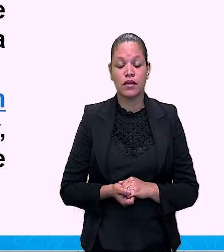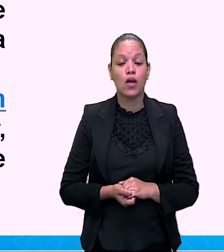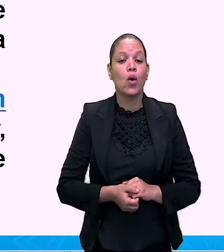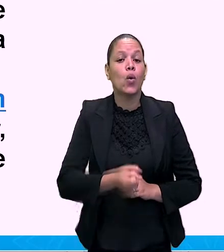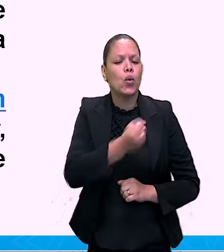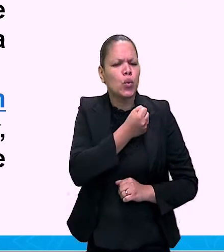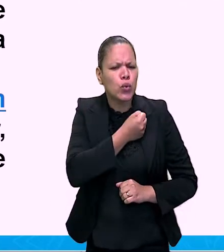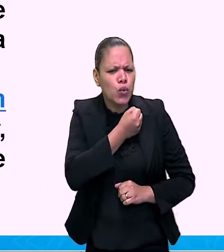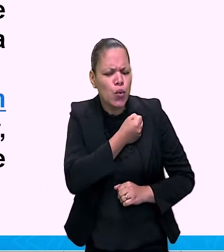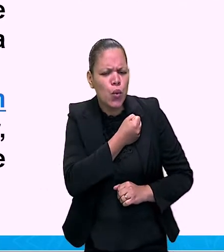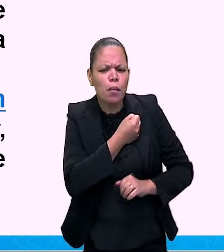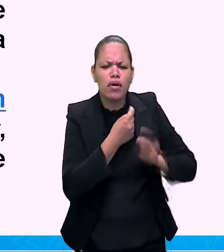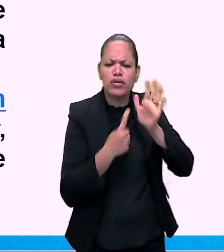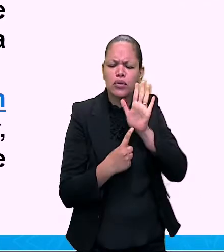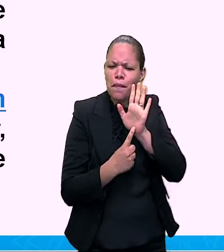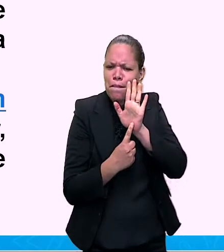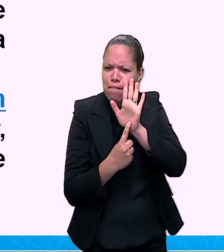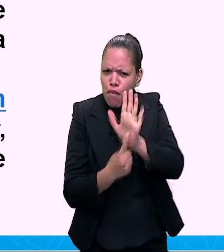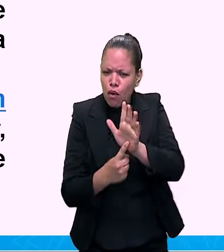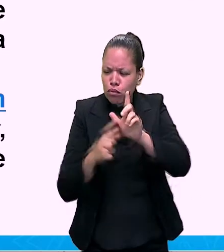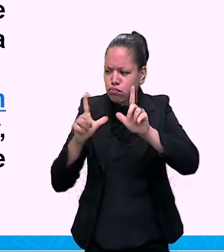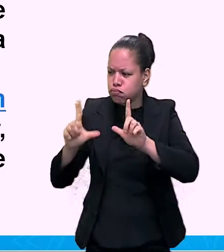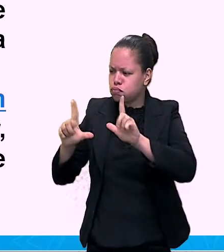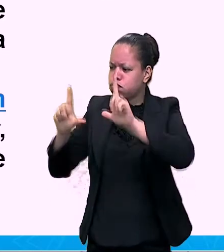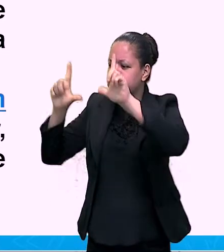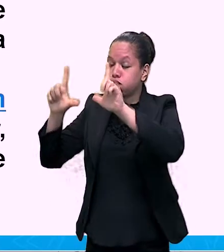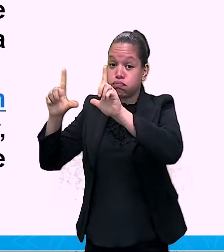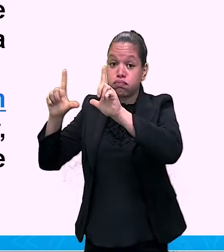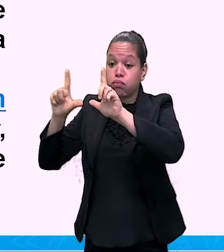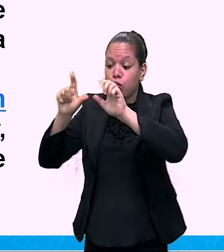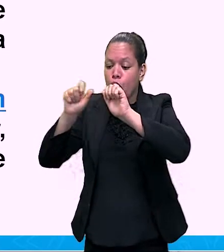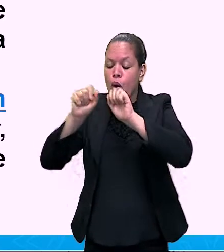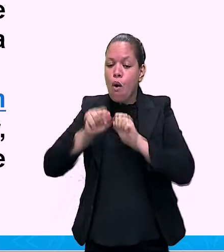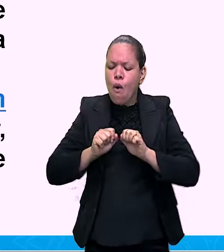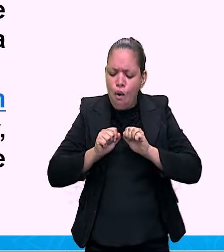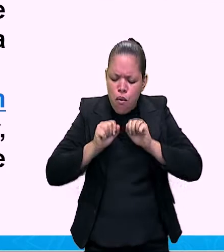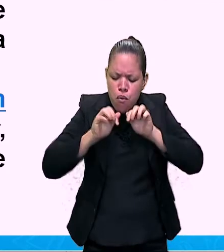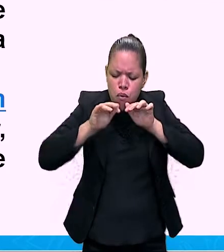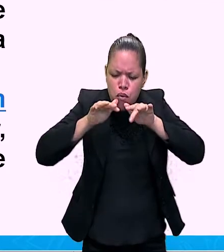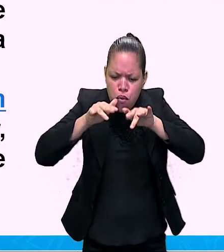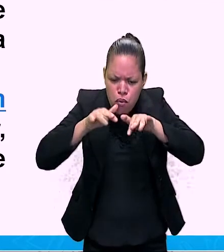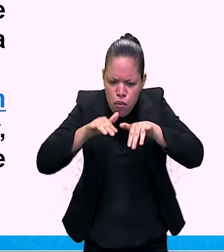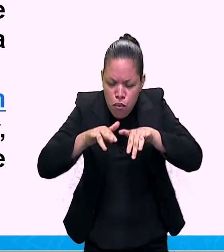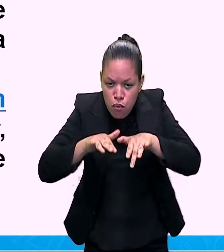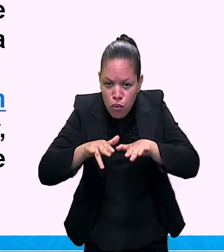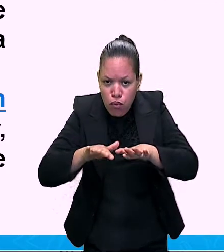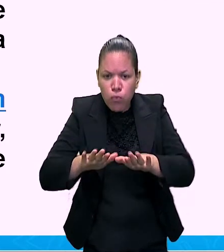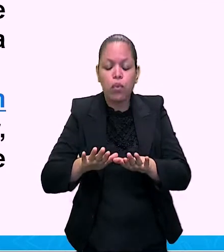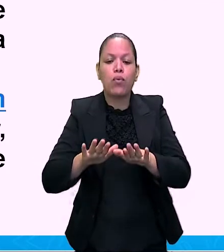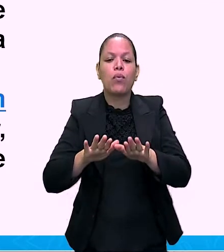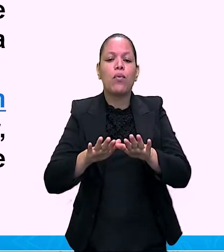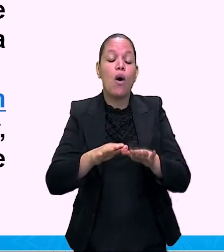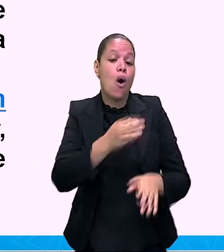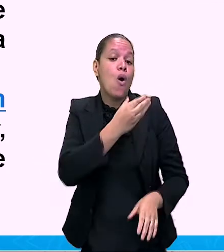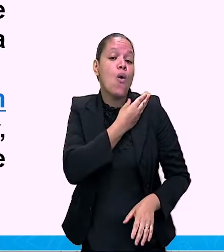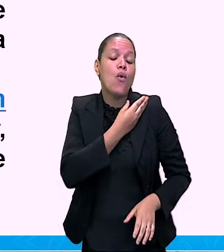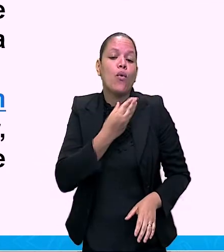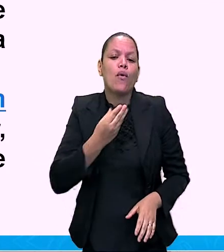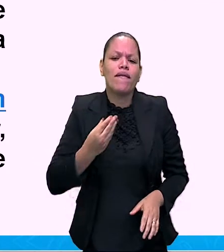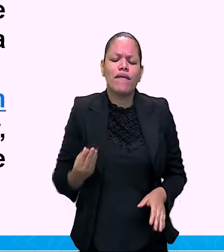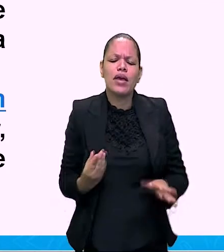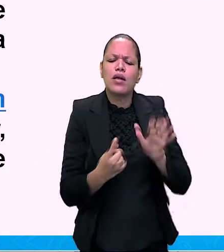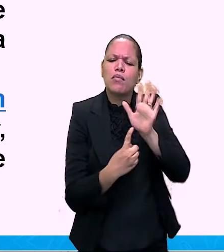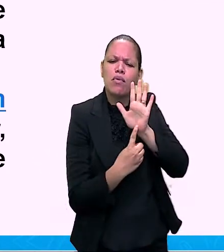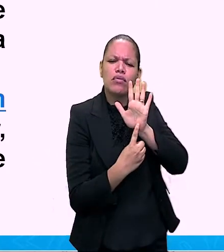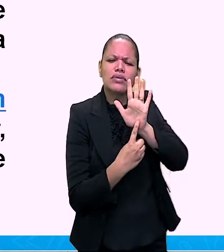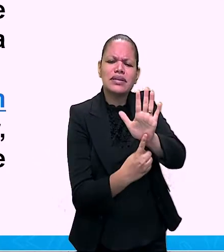Os números constam no boletim epidemiológico que o governo passou a divulgar desde